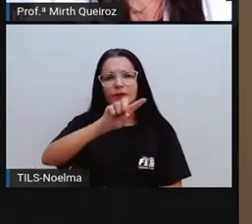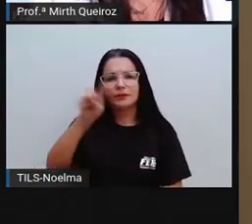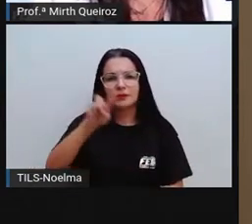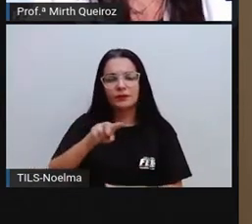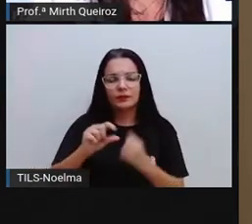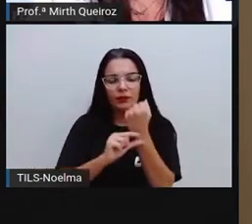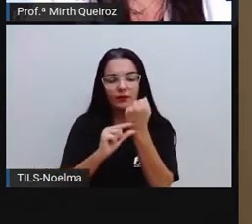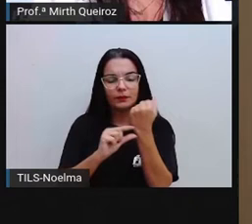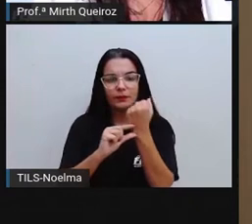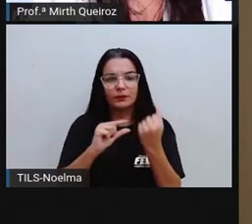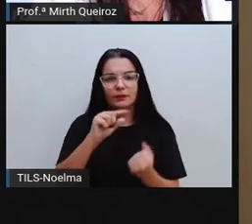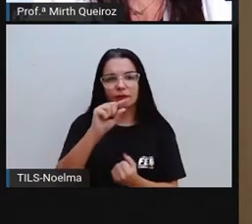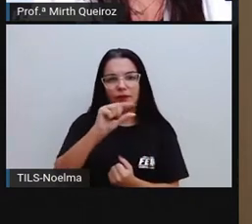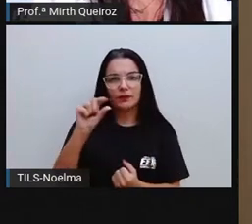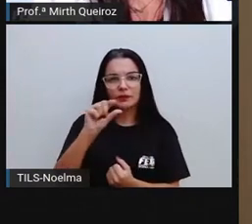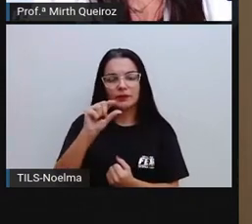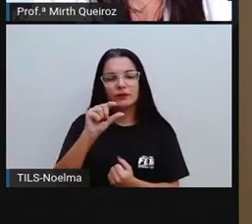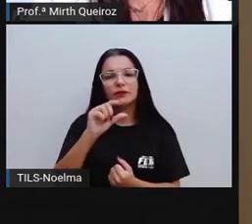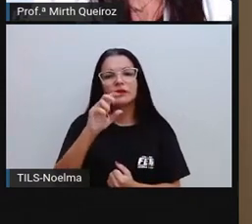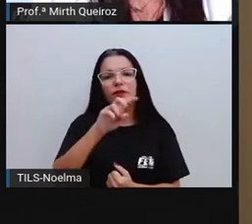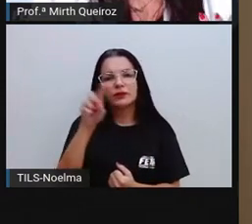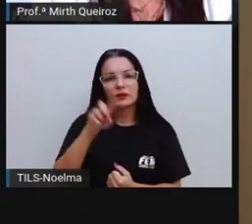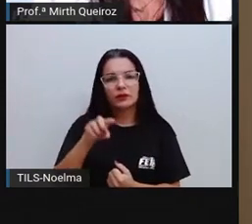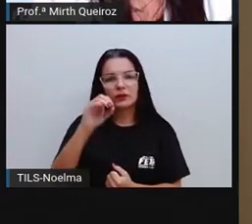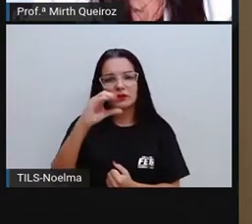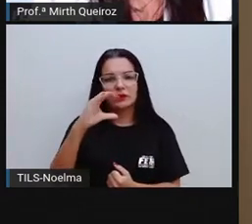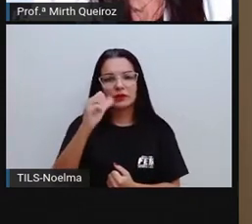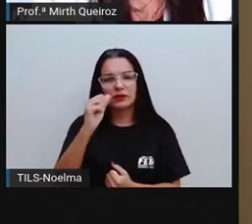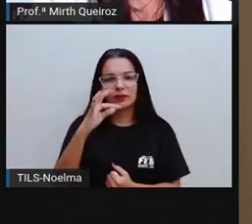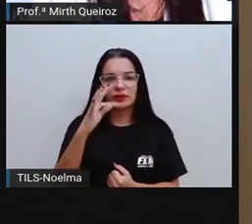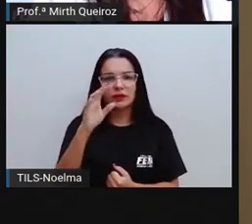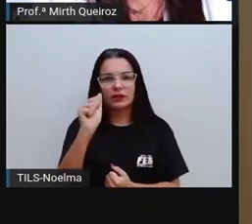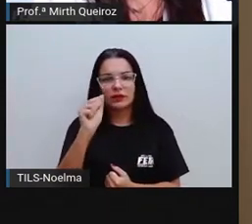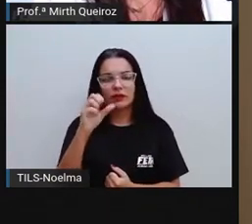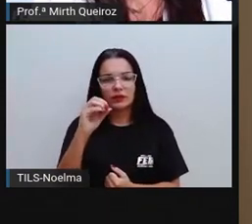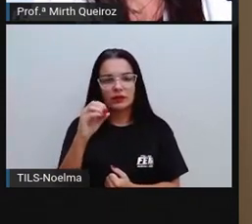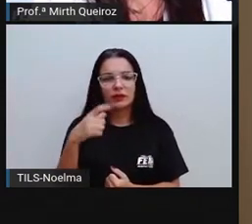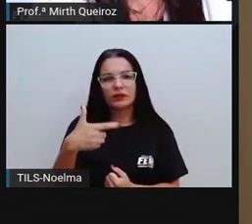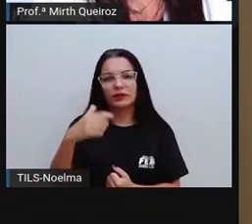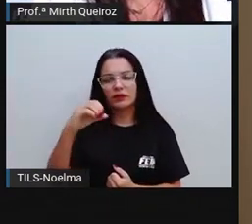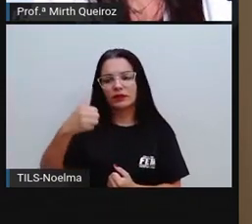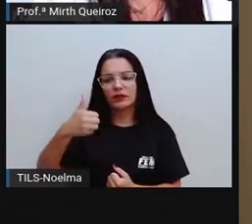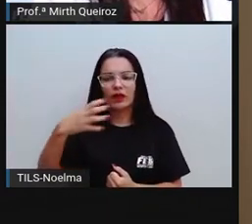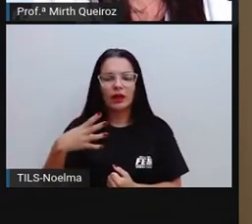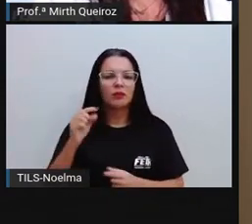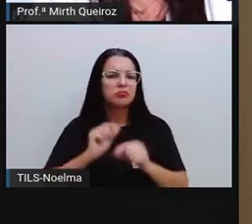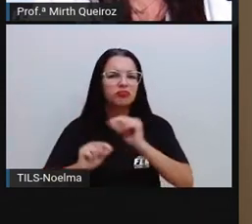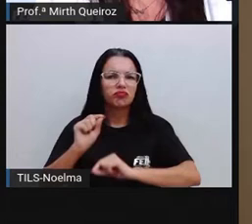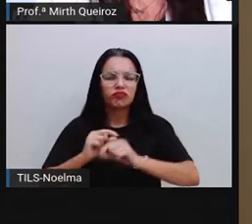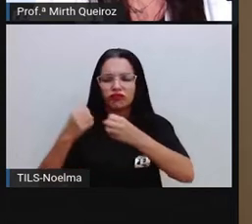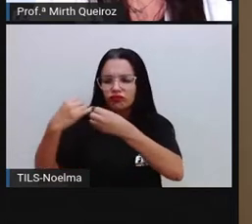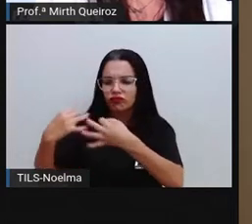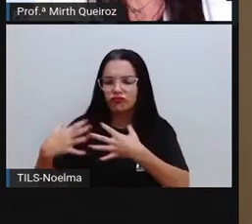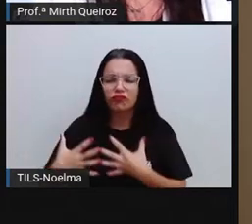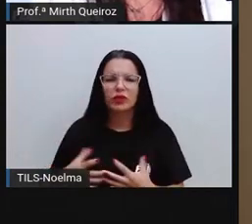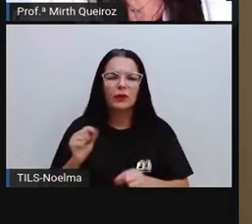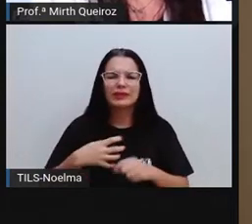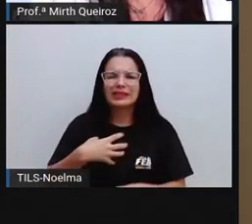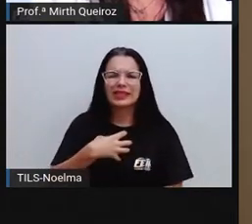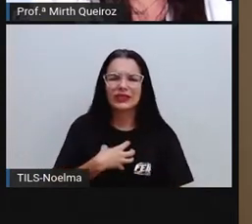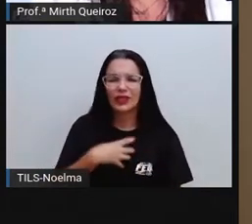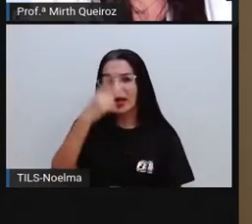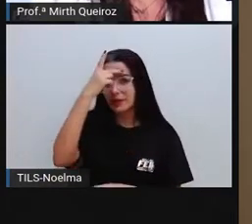2014, retrata muito bem aí o que esses imigrantes eles sentiam, né? Tanto quando